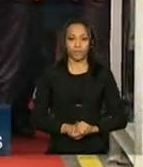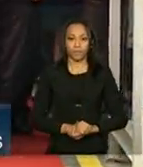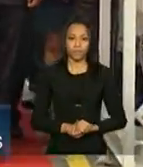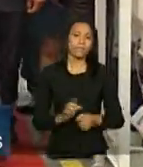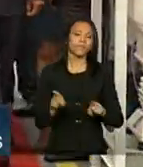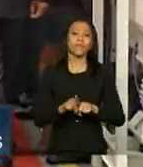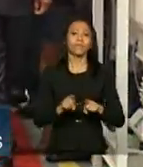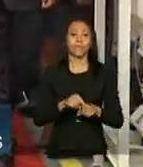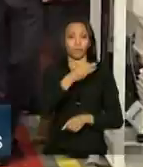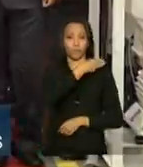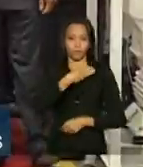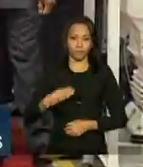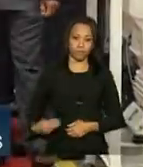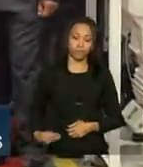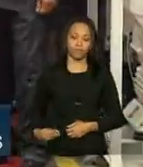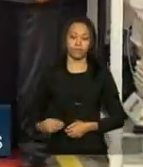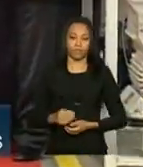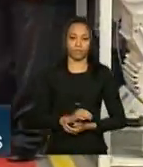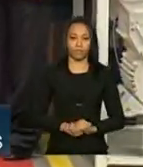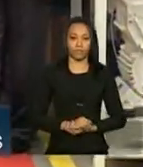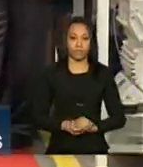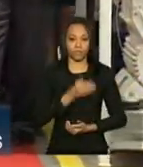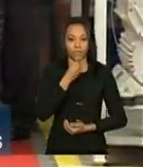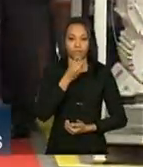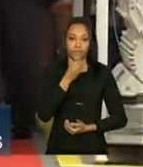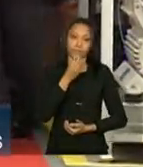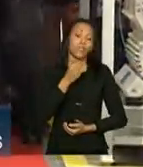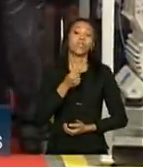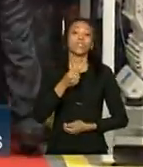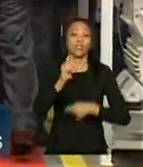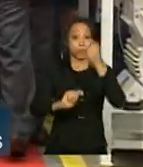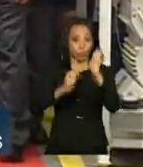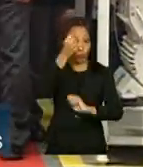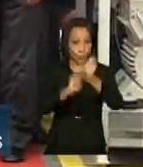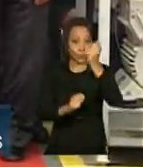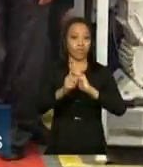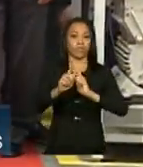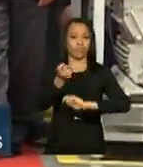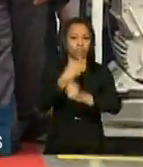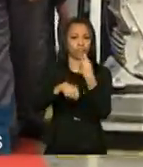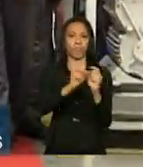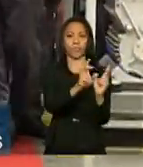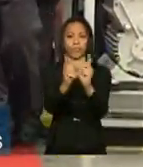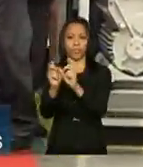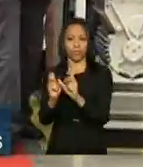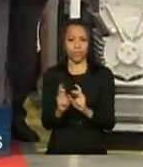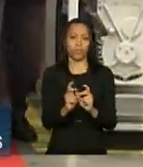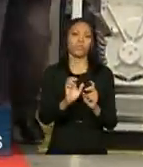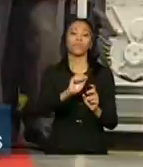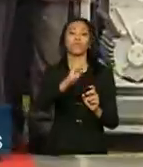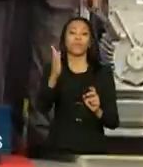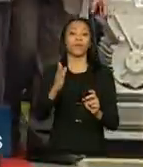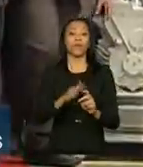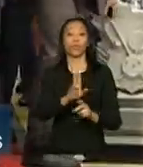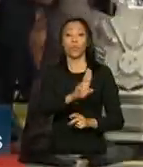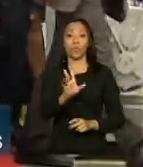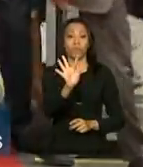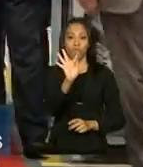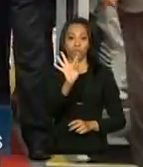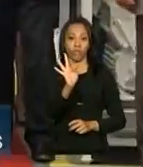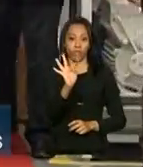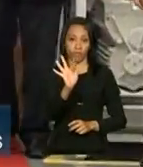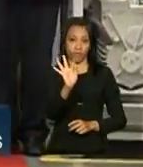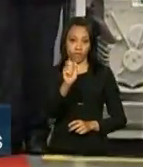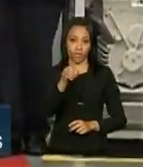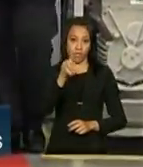o ministro de Indústria, Desenvolvimento e Comércio Exterior, Fernando Pimentel.